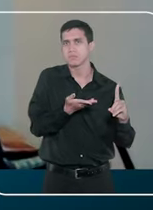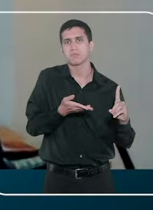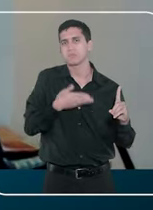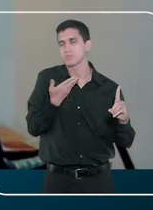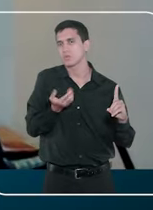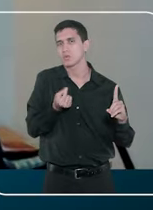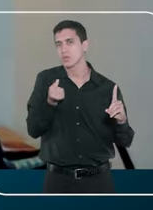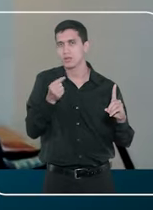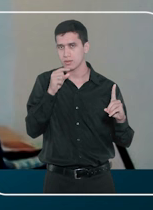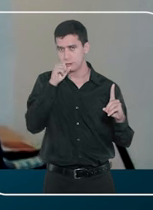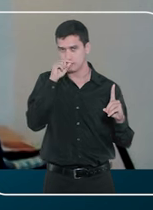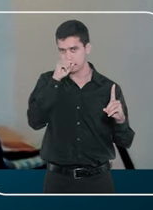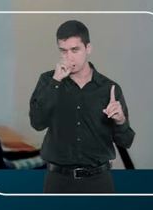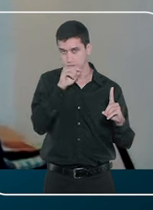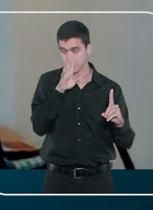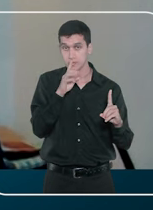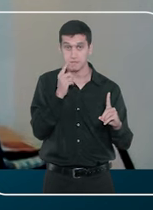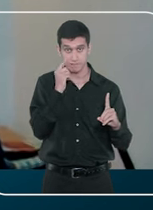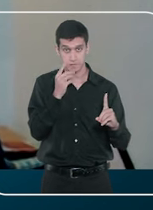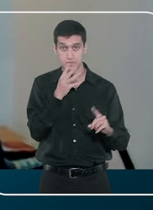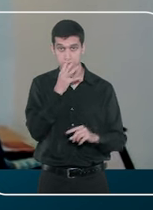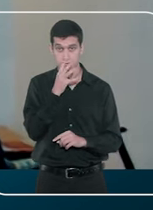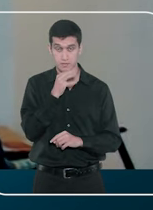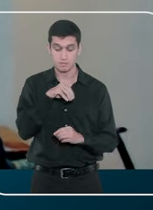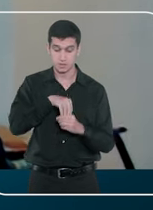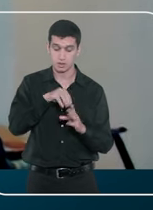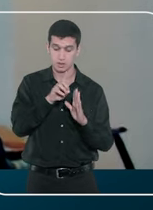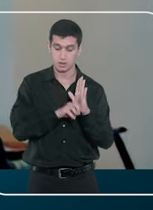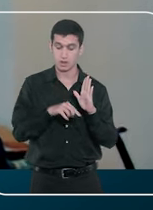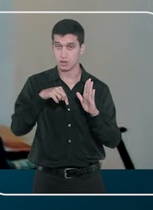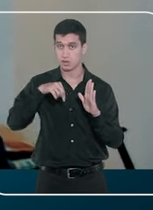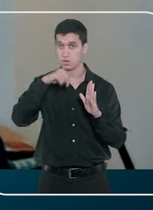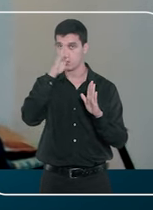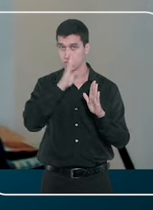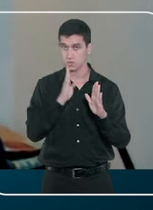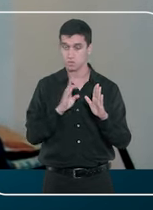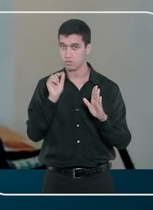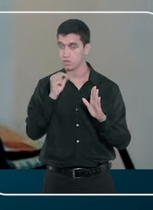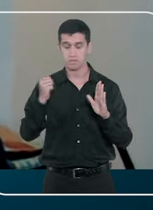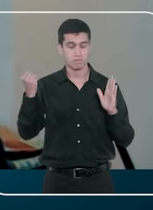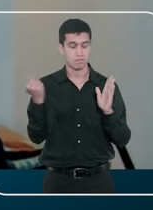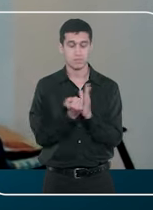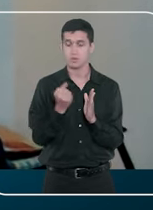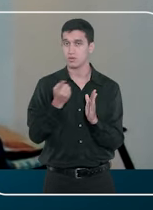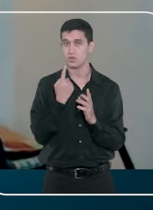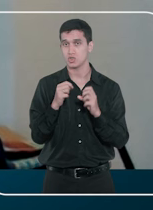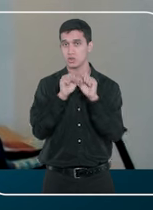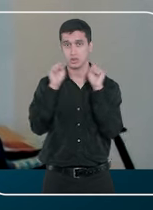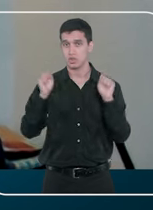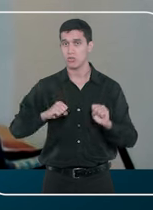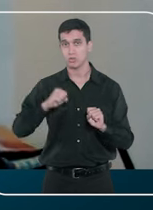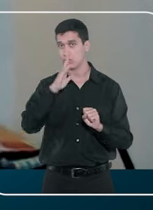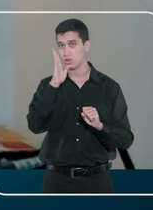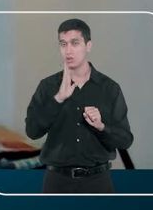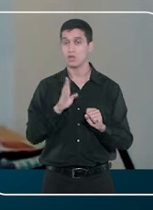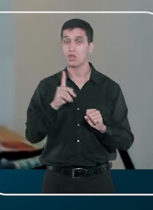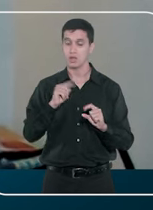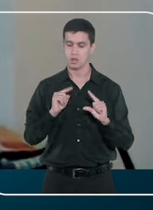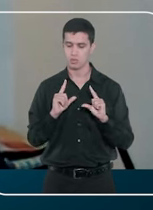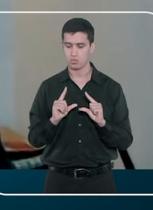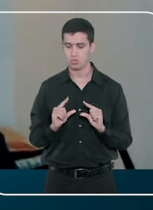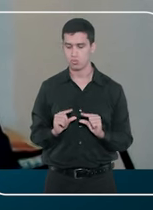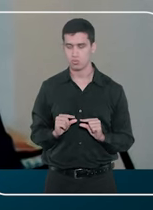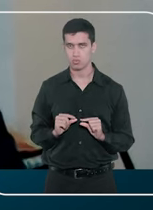Então, olha só que figura interessante, né? No direito brasileiro, o que marca o nosso sistema é um sistema de